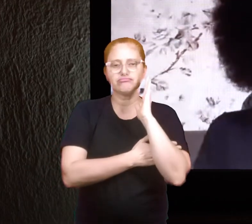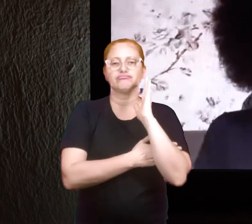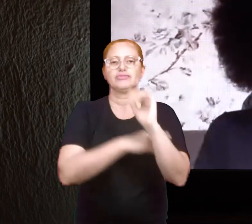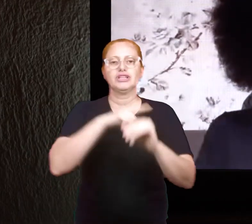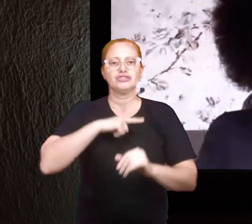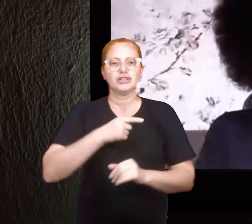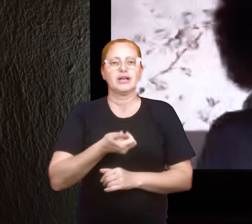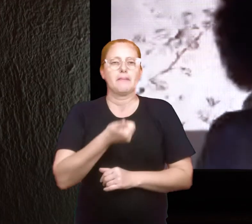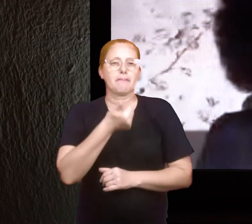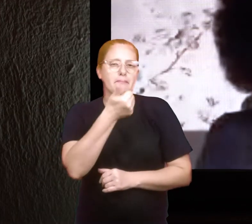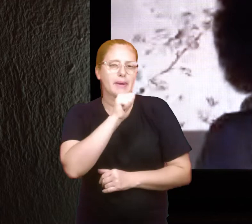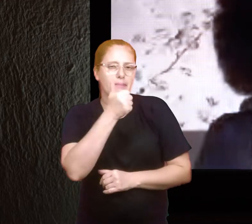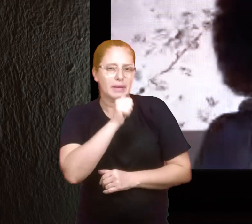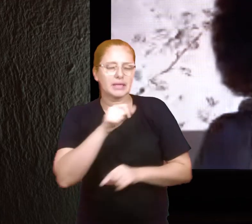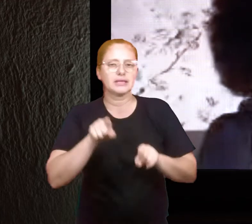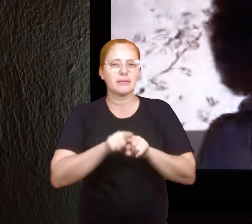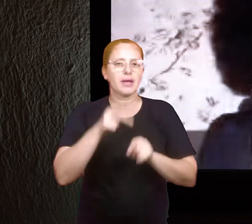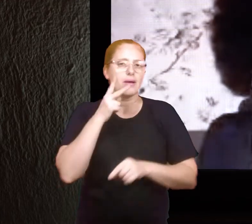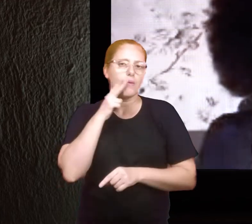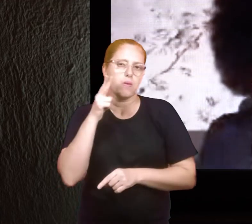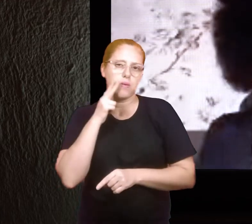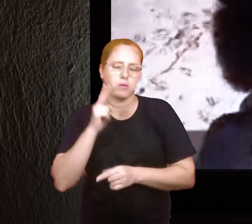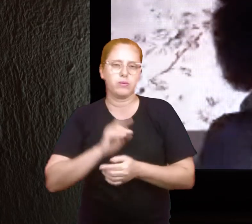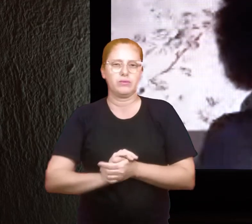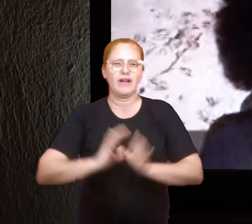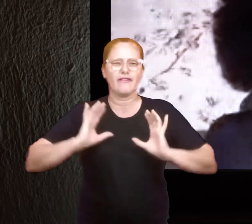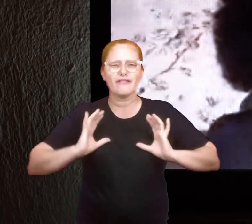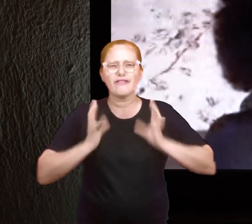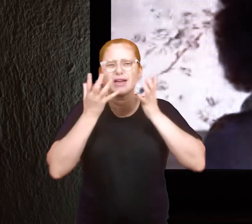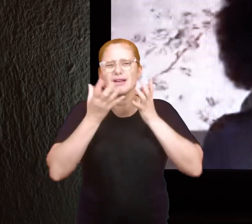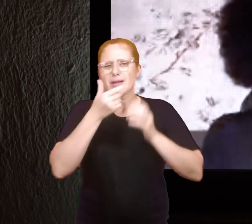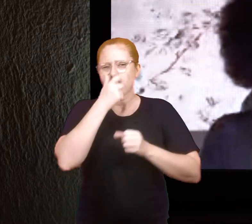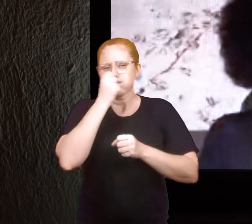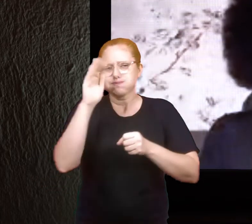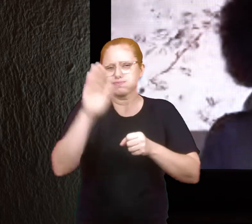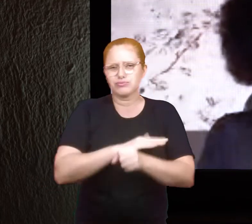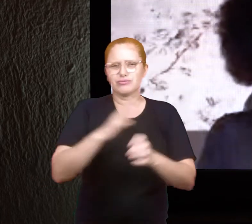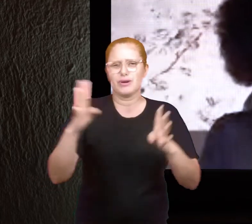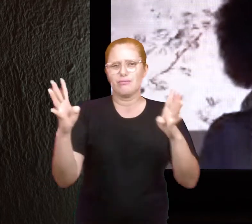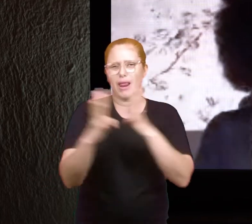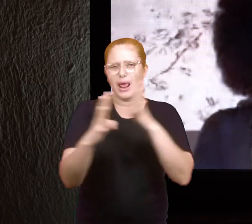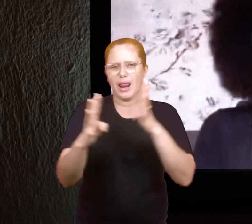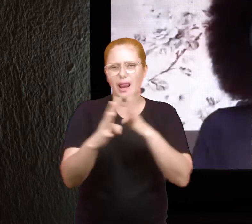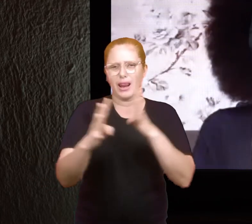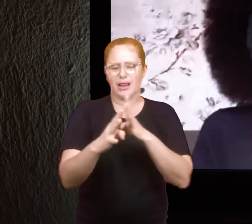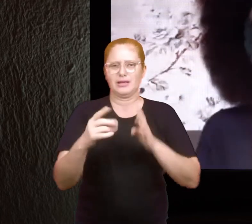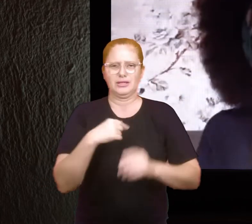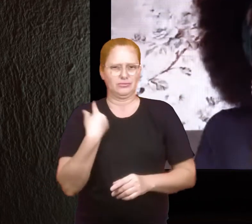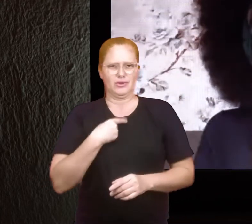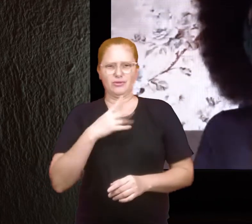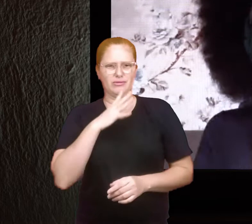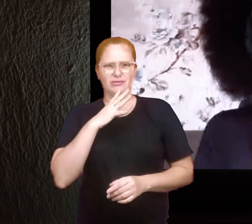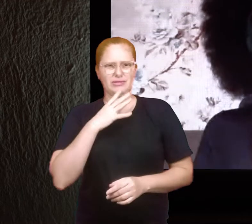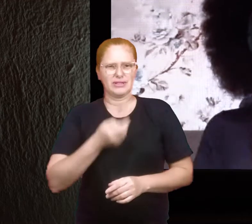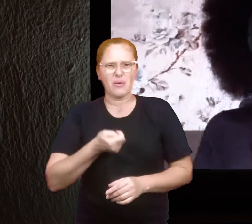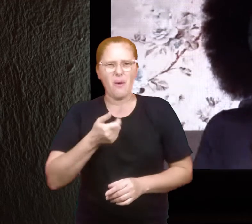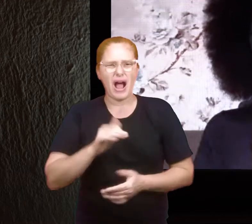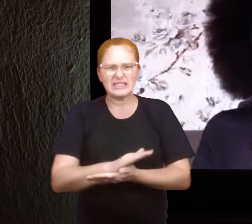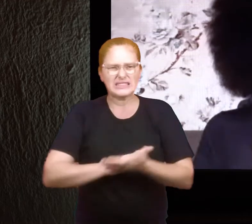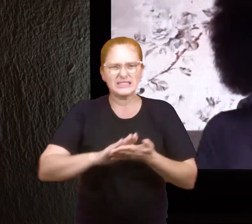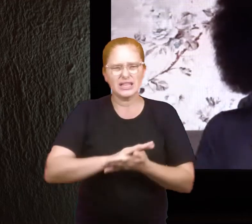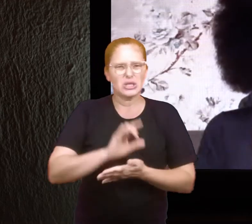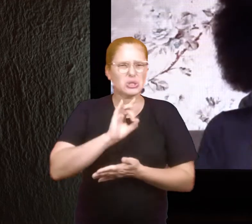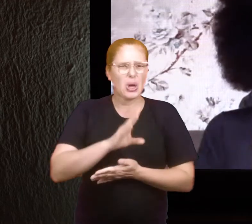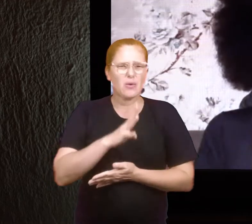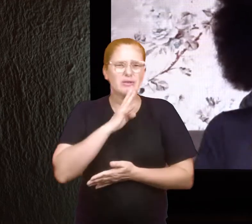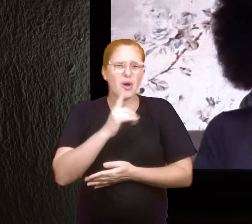bebida e umas pessoas fumavam. A festa estava cheia de gente e a gente não conhecia quase ninguém, com exceção de um menino do 3º